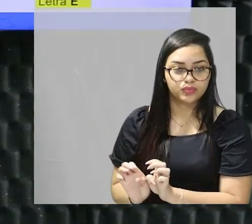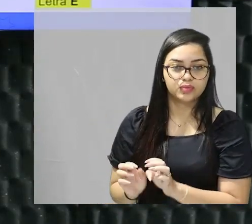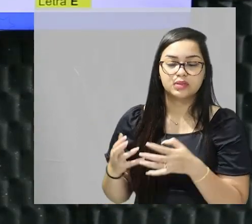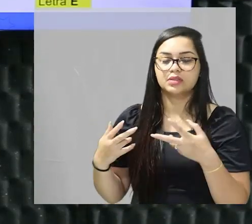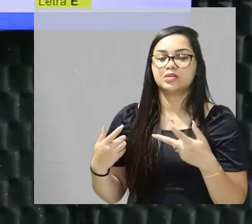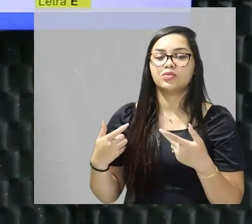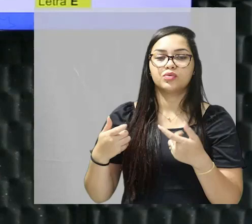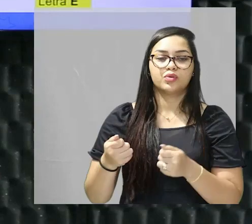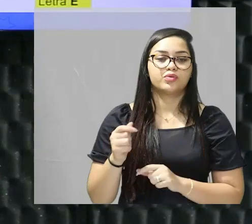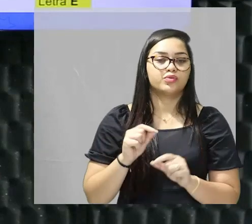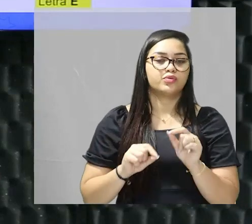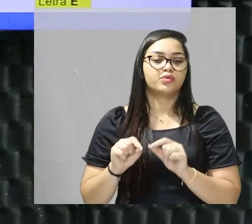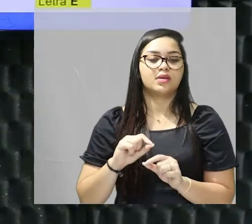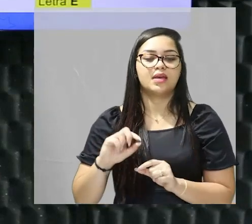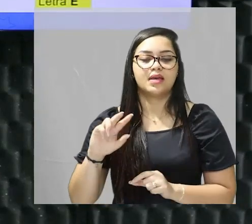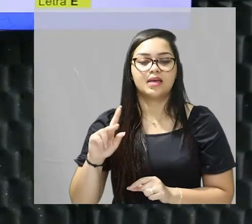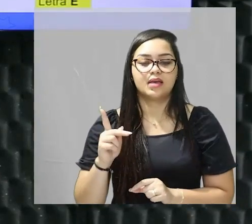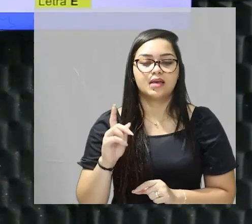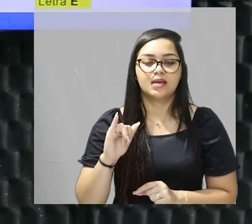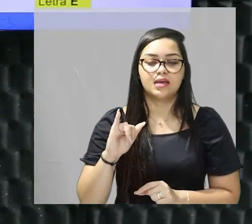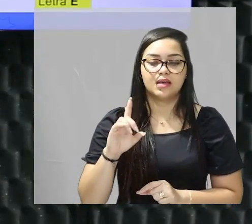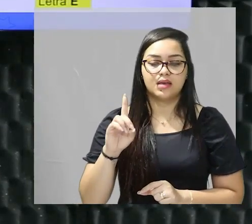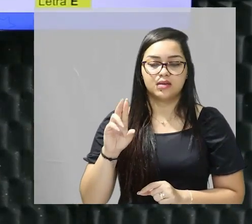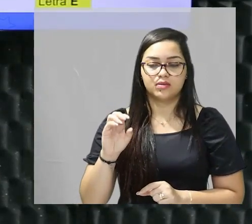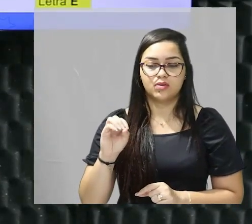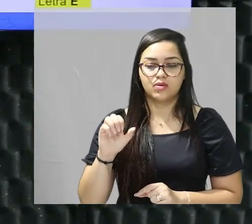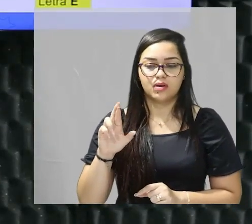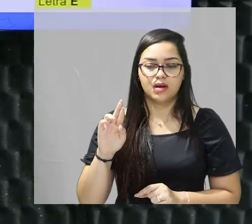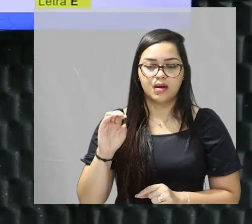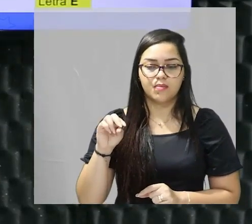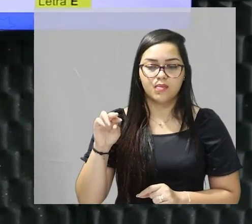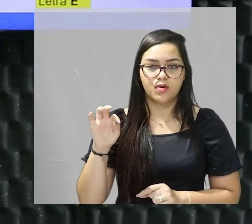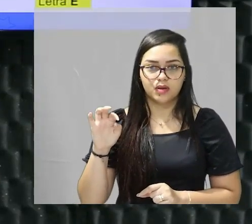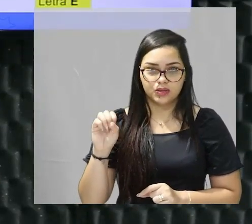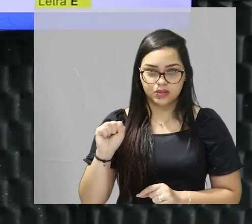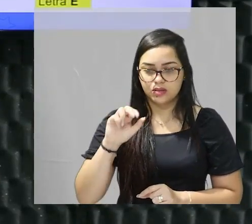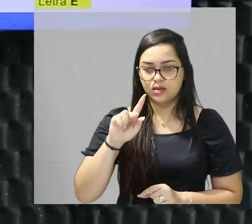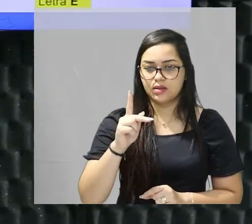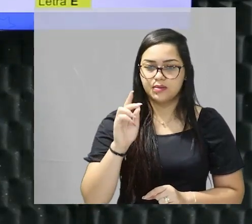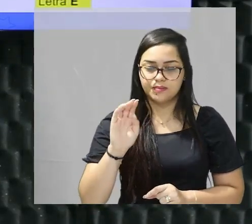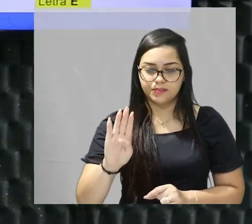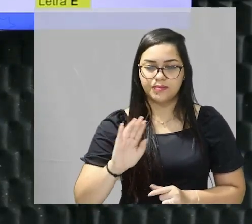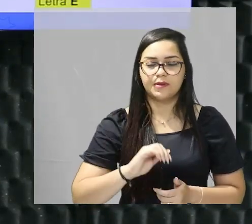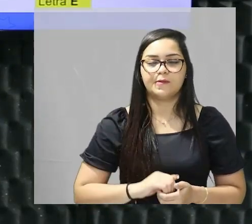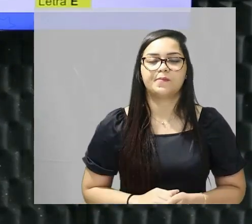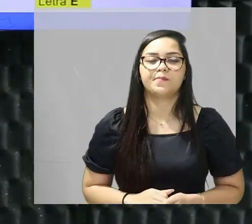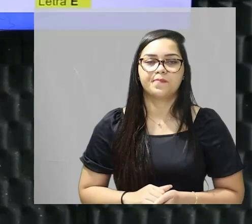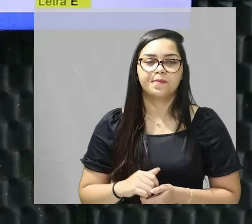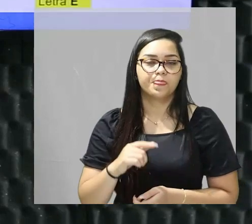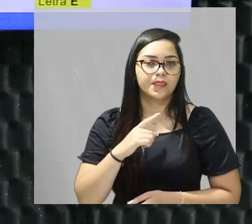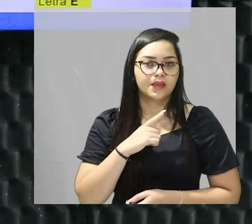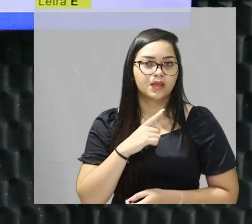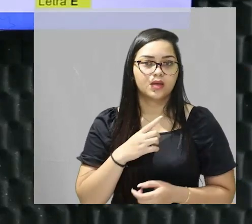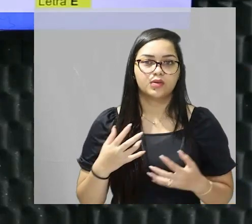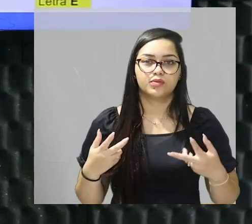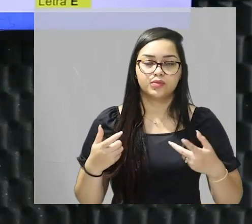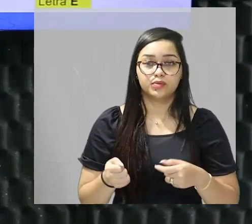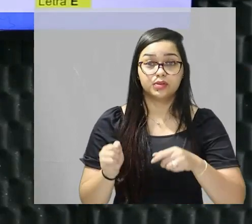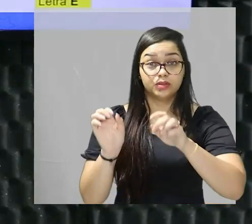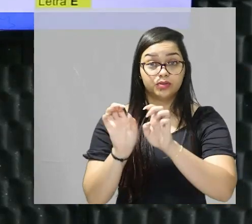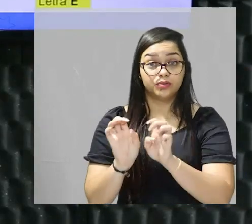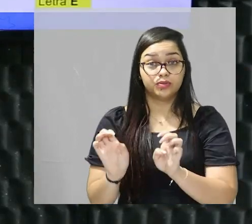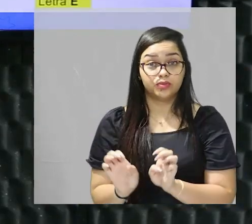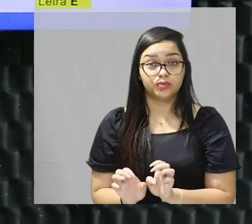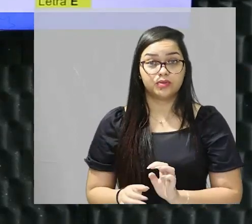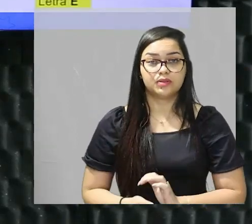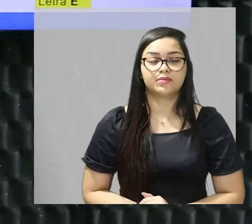hidrocarbonetos. Ok? Só tem o carbono e hidrogênio compondo as estruturas.